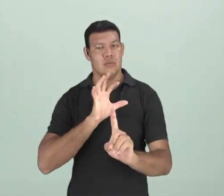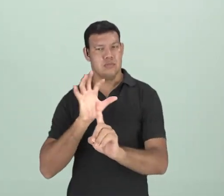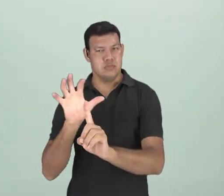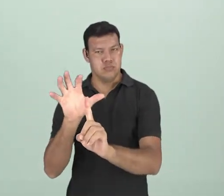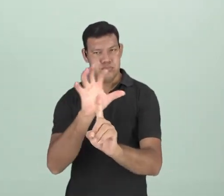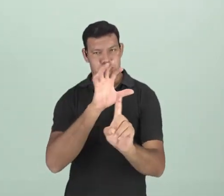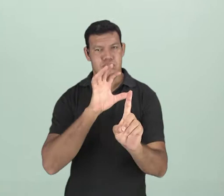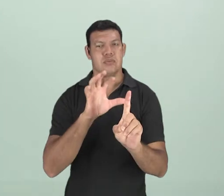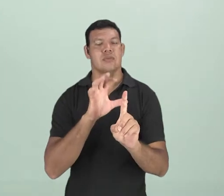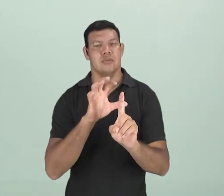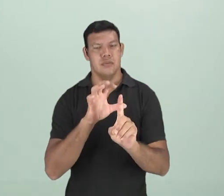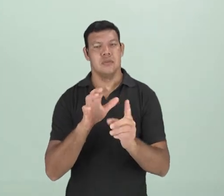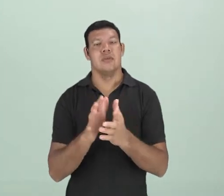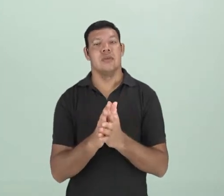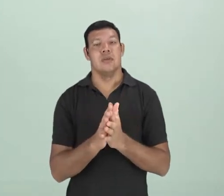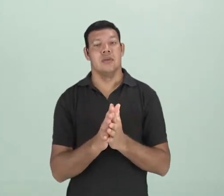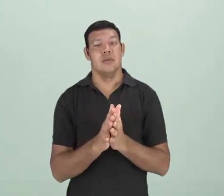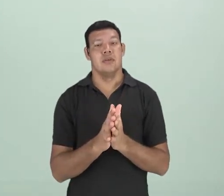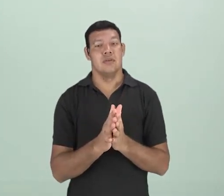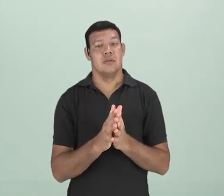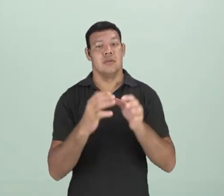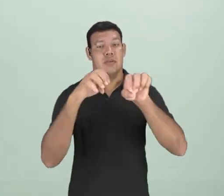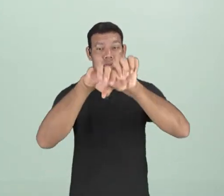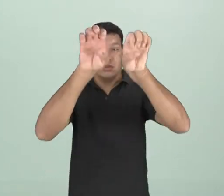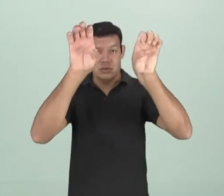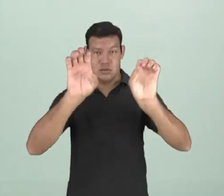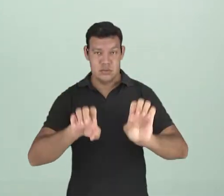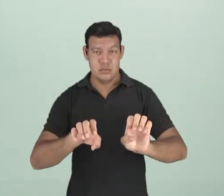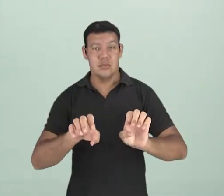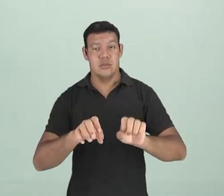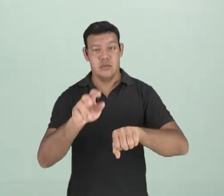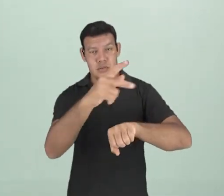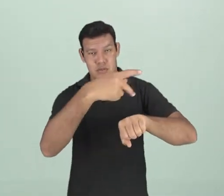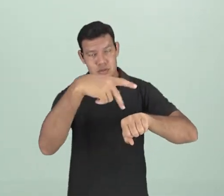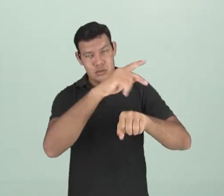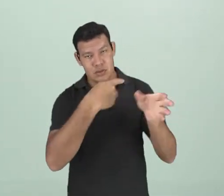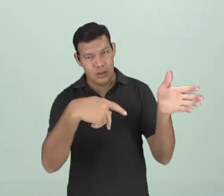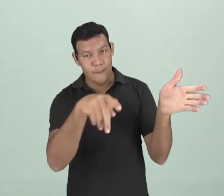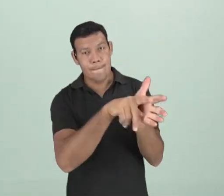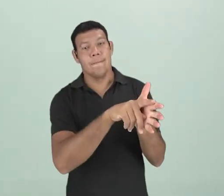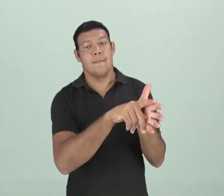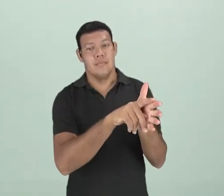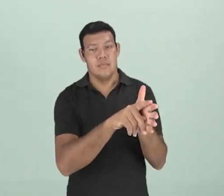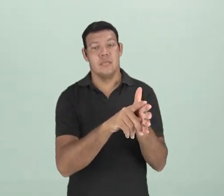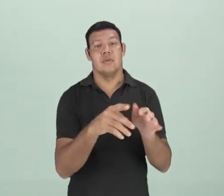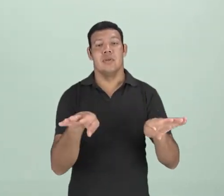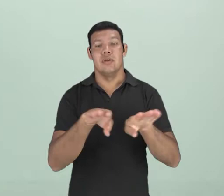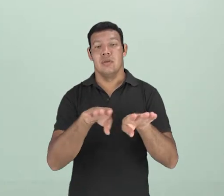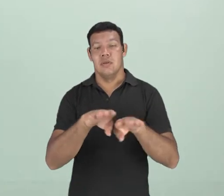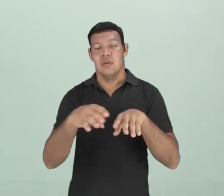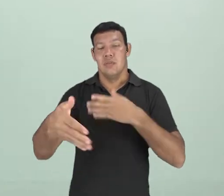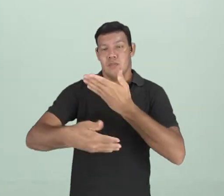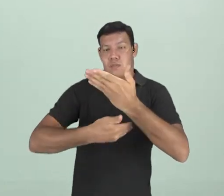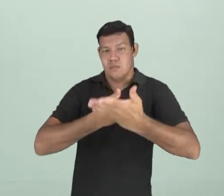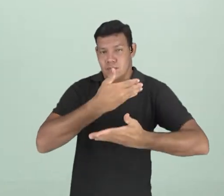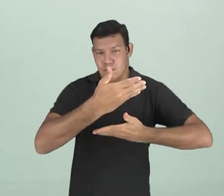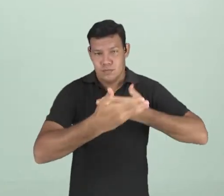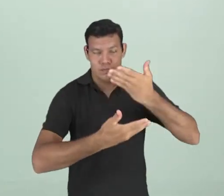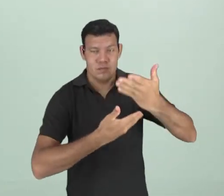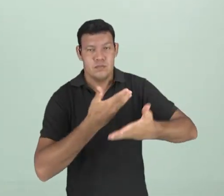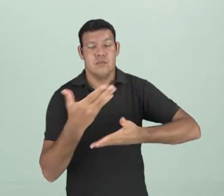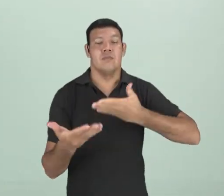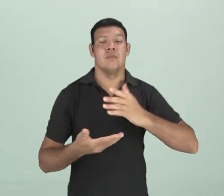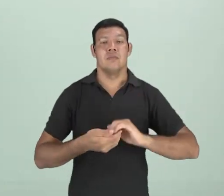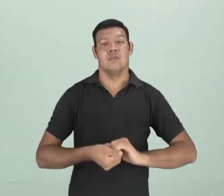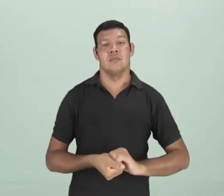influenciaram grandemente para a estruturação dos países e da forma de convivência que a gente tem hoje, e como